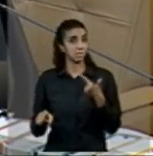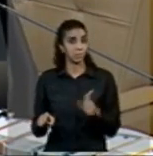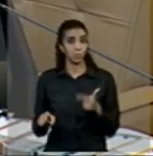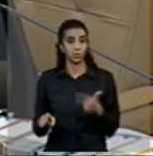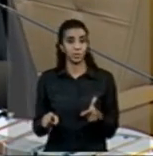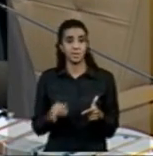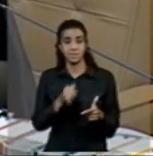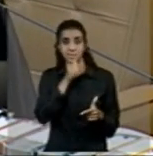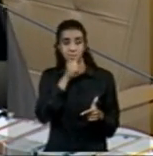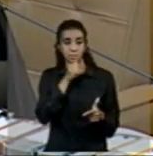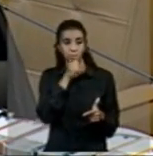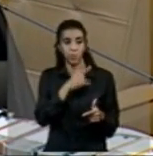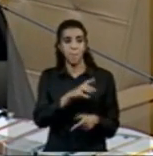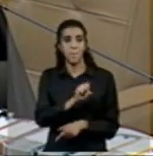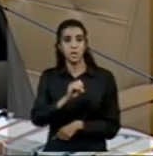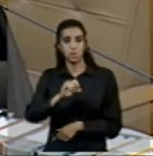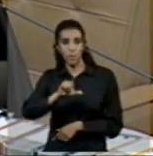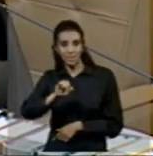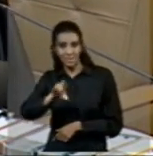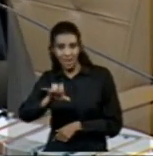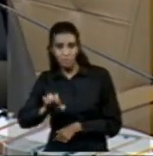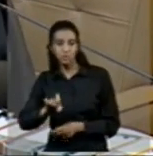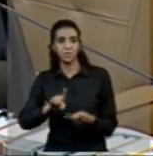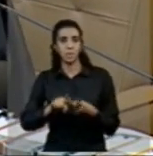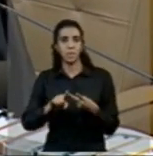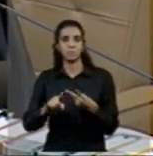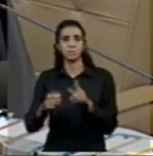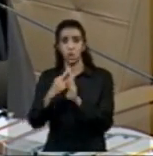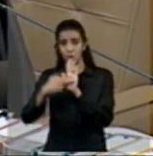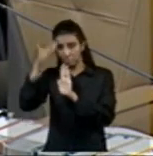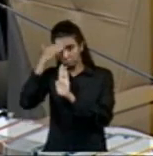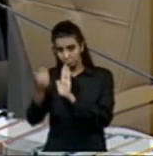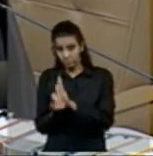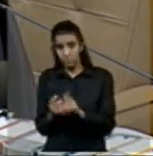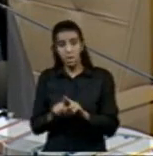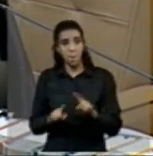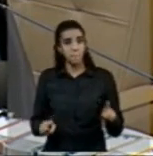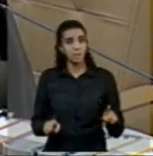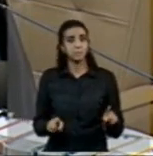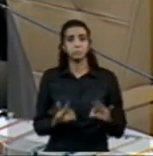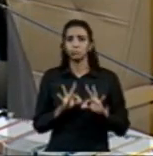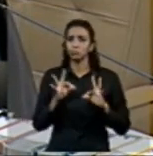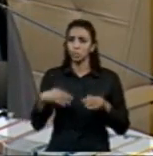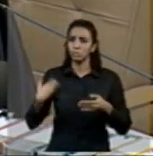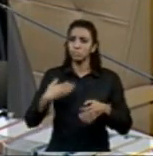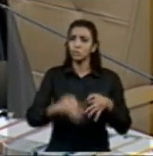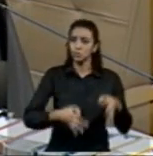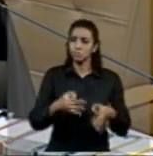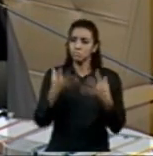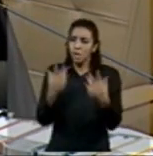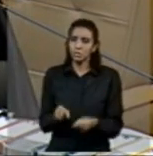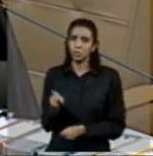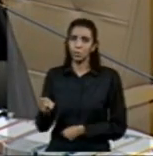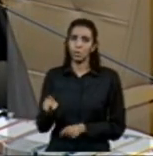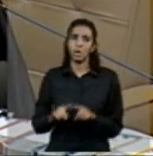da pessoalidade e da subordinação jurídica, foi agasalhada com coerência pelo ordenamento jurídico.